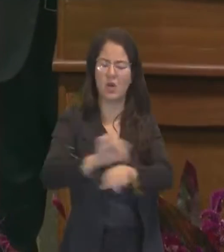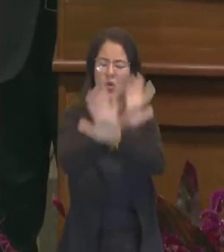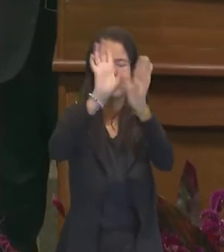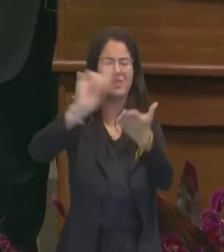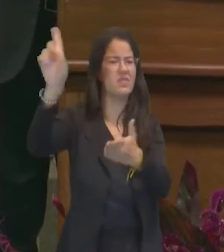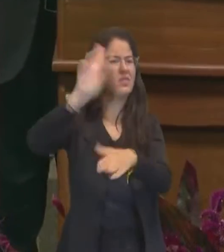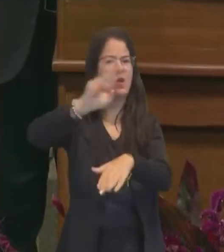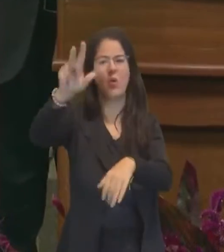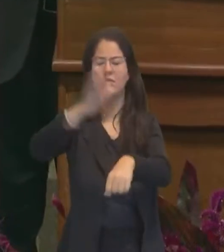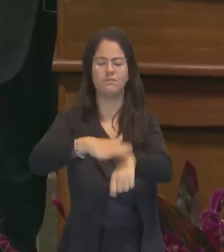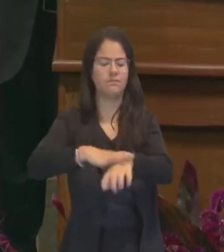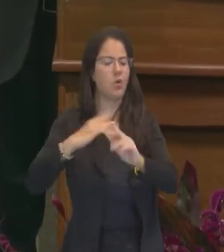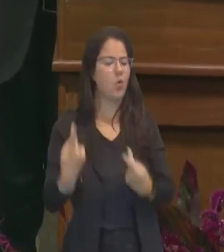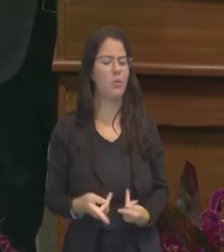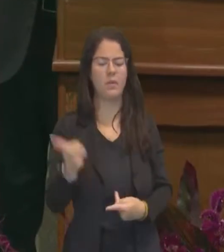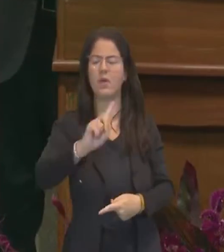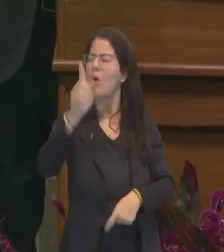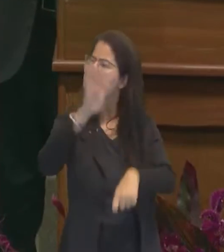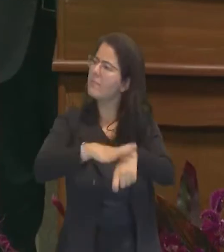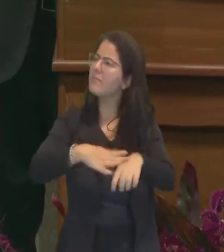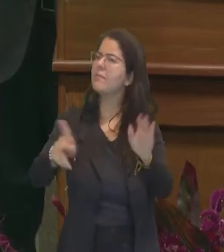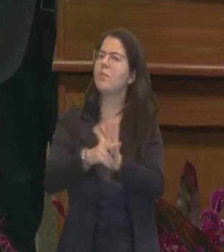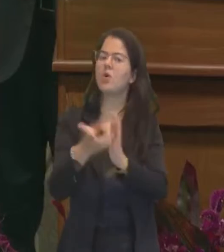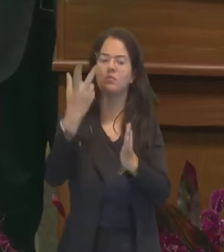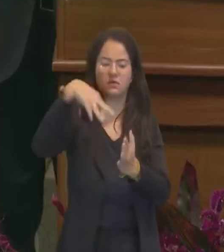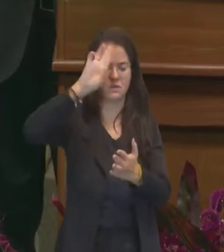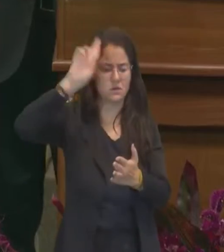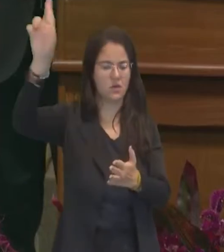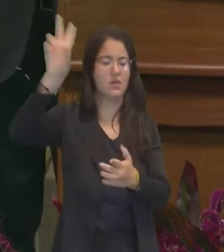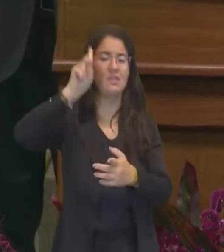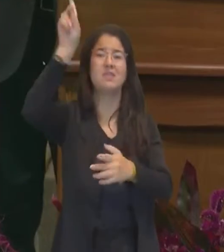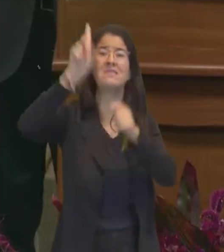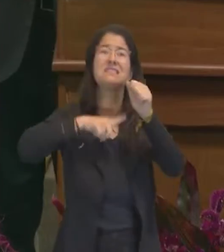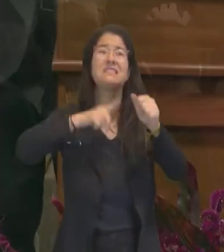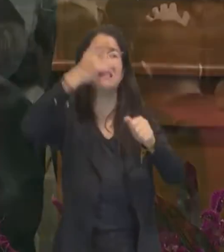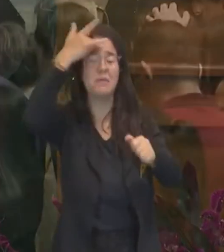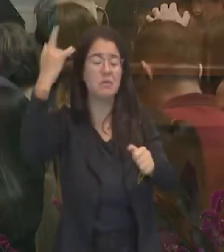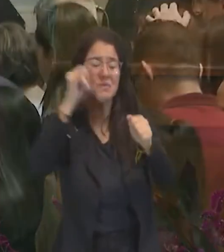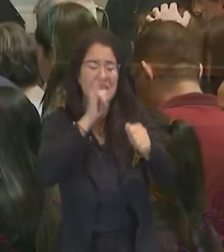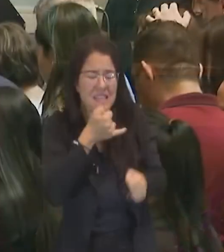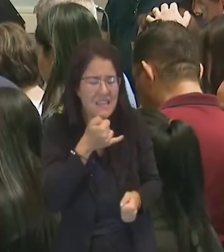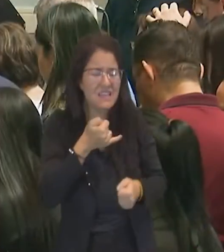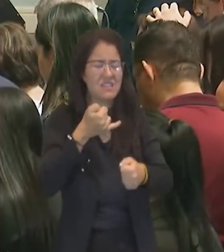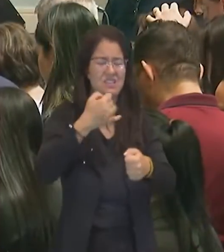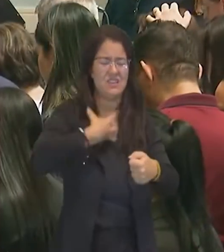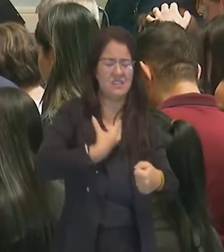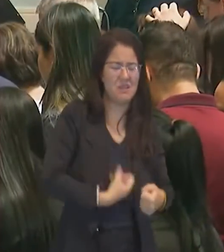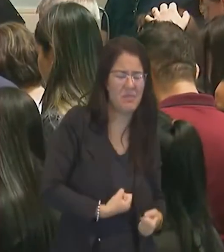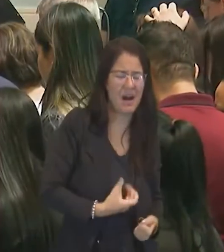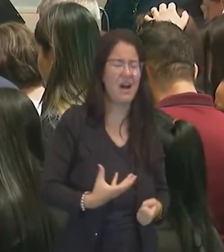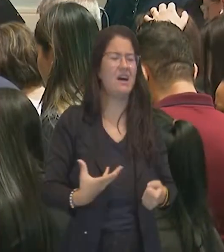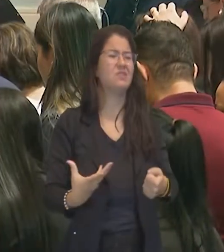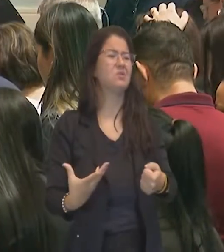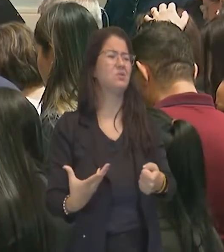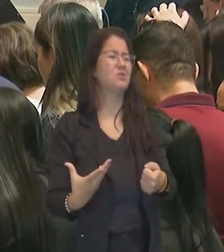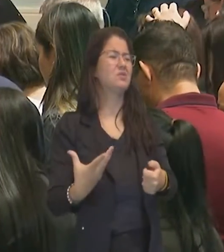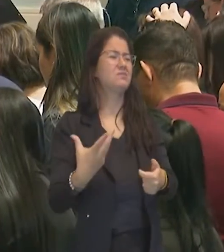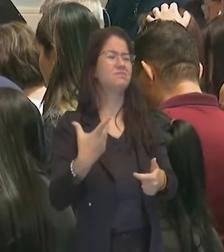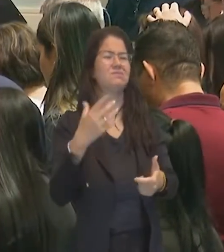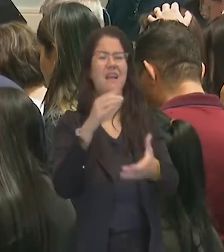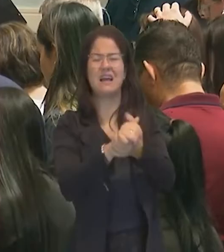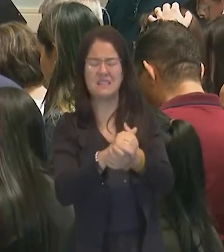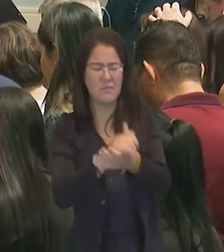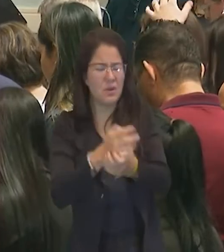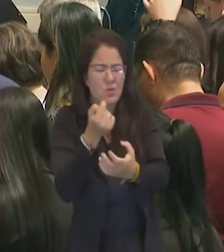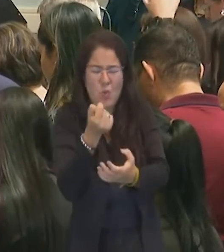homem, mas é obra do Senhor. Deus, se há alguém que está aqui triste, desanimado, algum casamento prestes